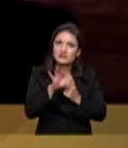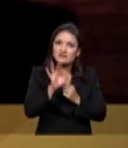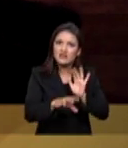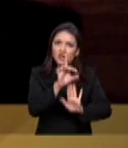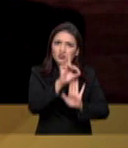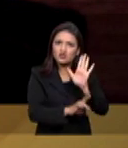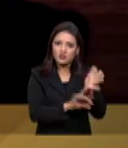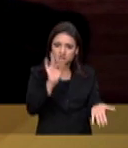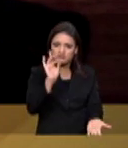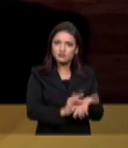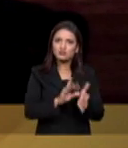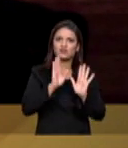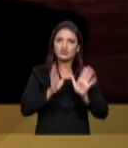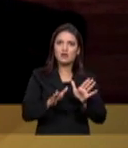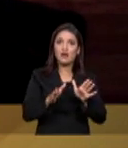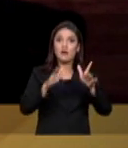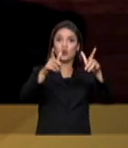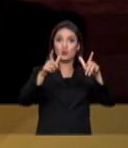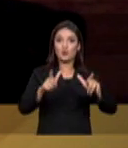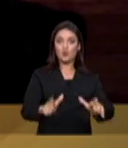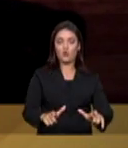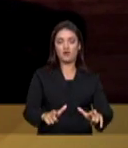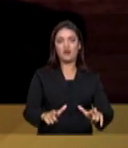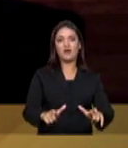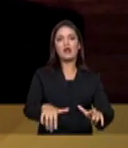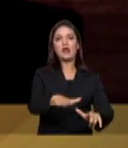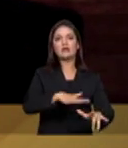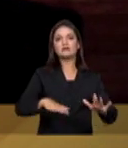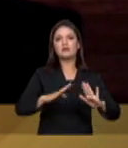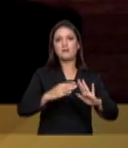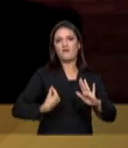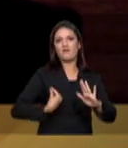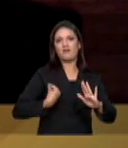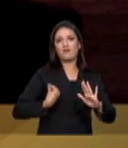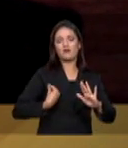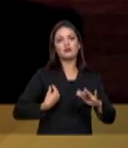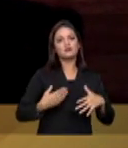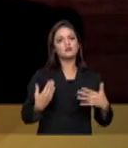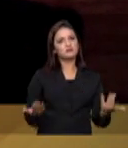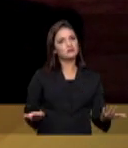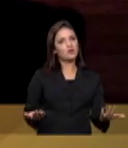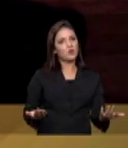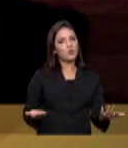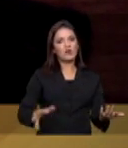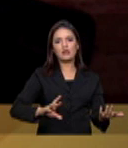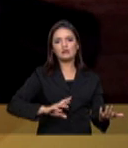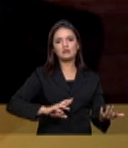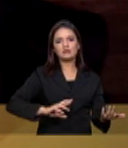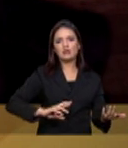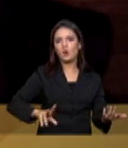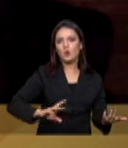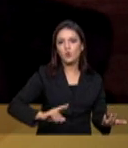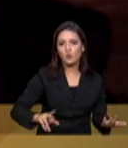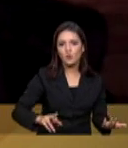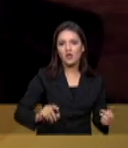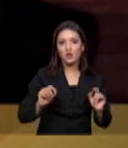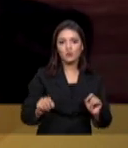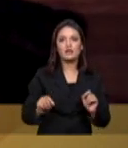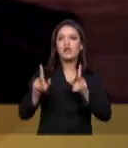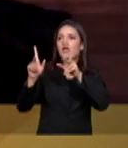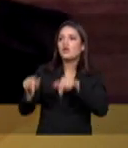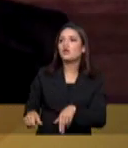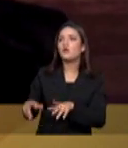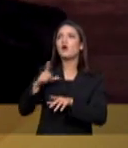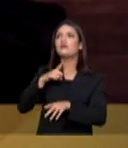originário as terras que tradicionalmente ocupam não se confunde com o usucapião